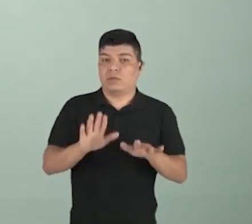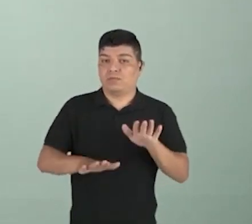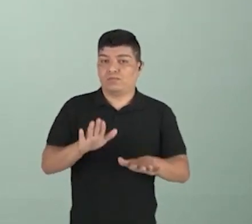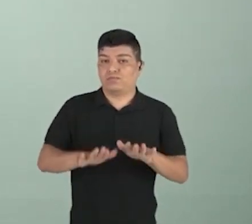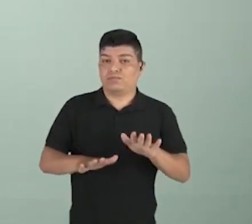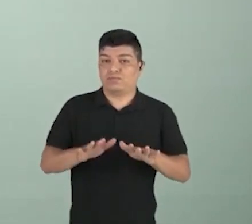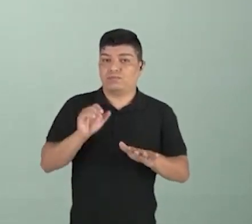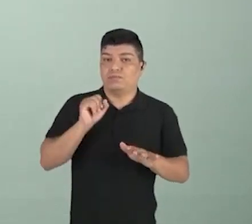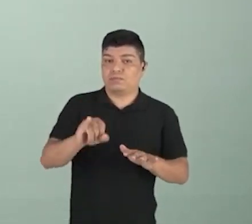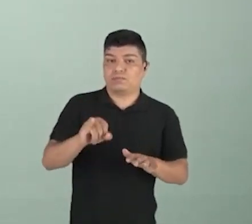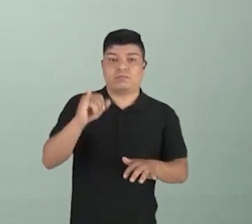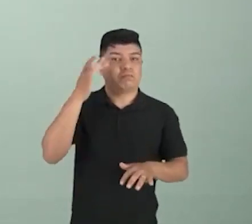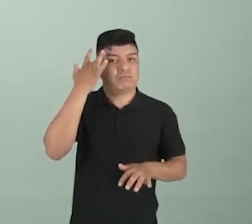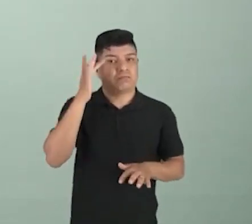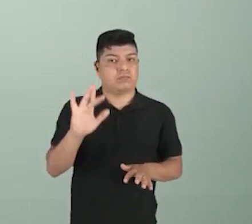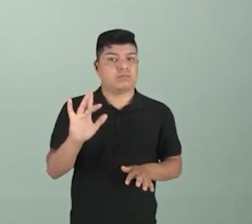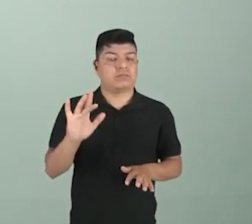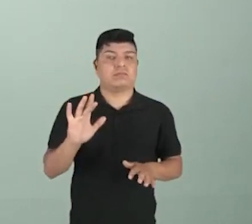vezes, se você não souber,